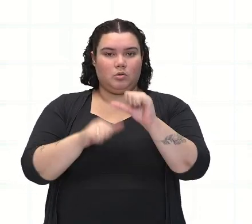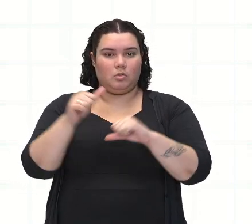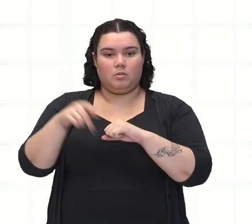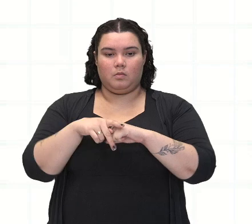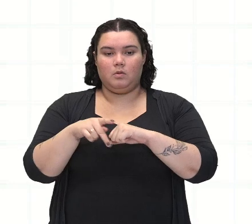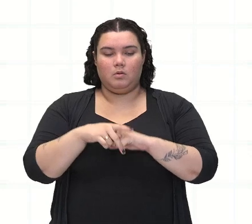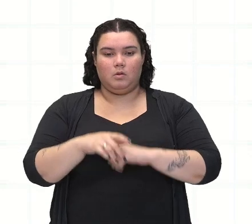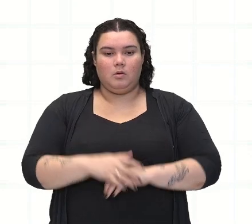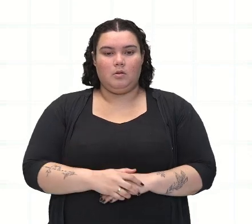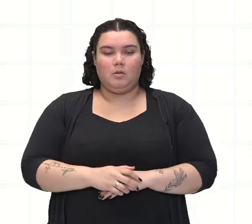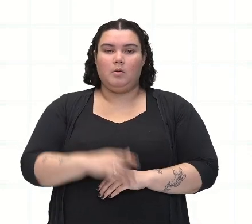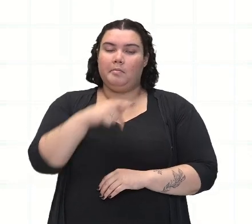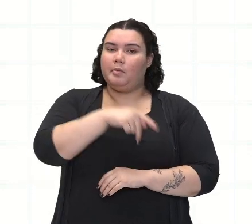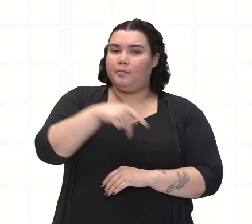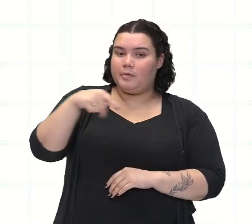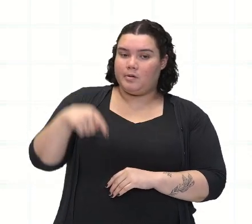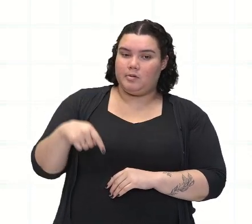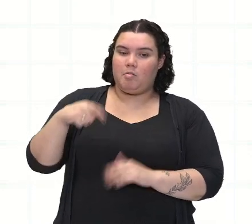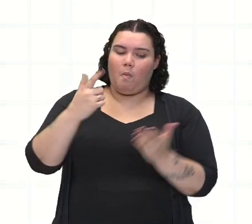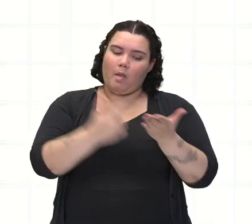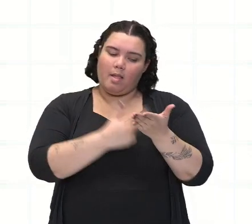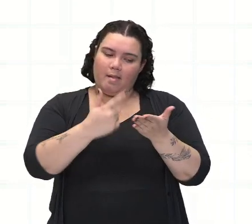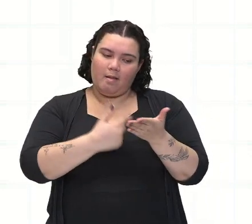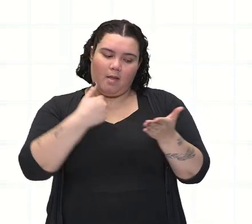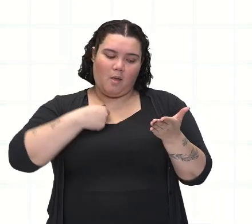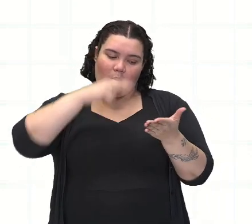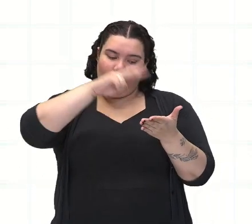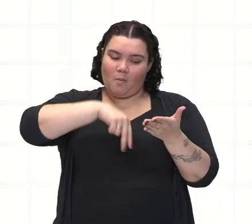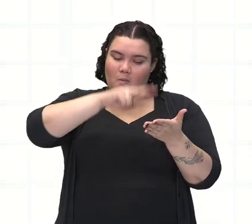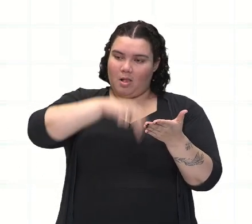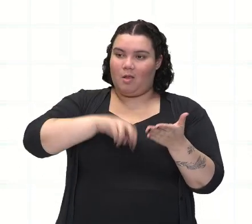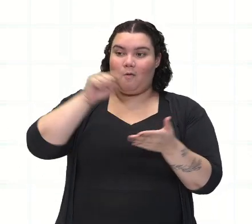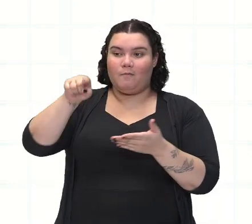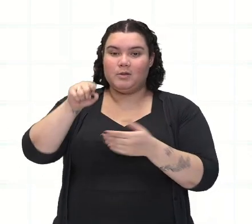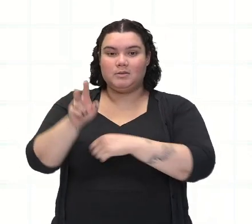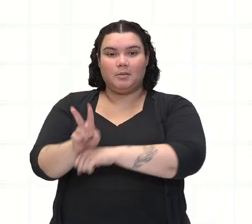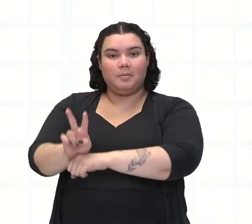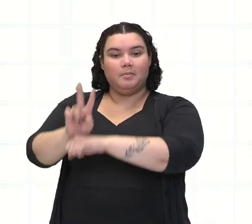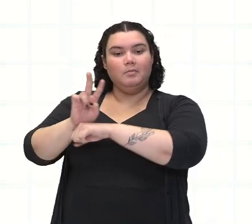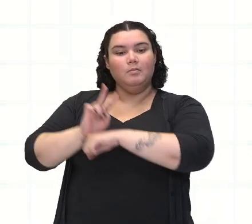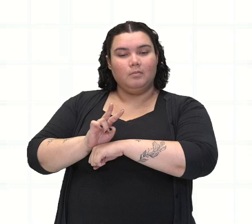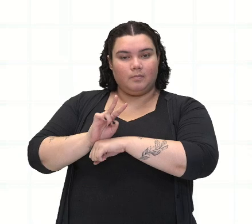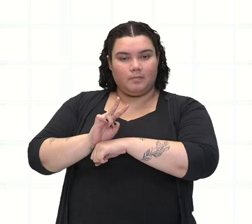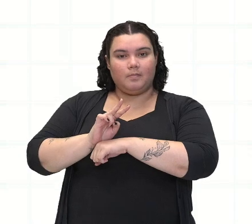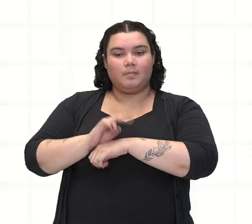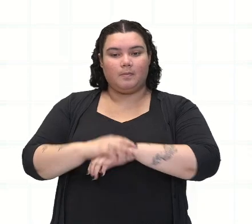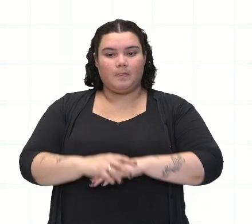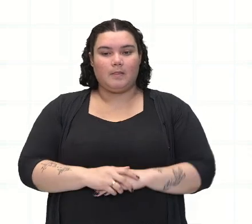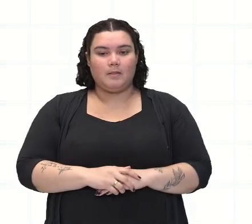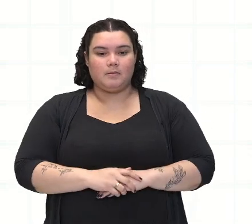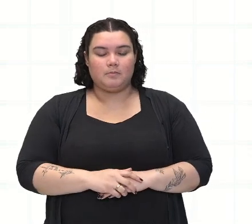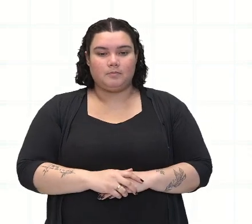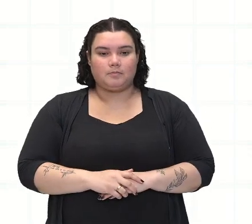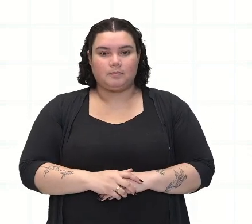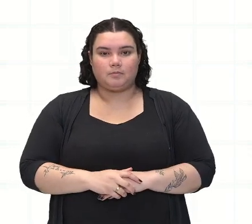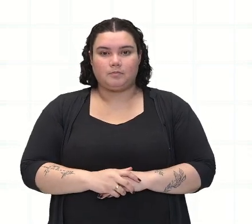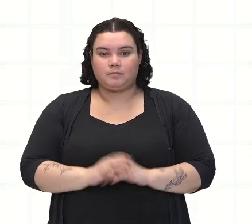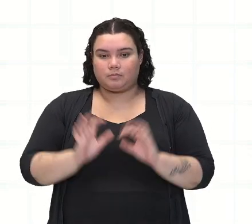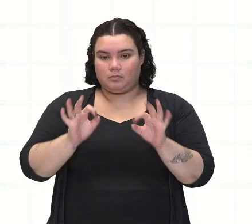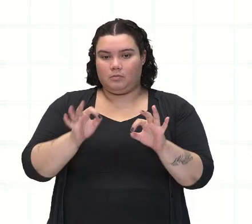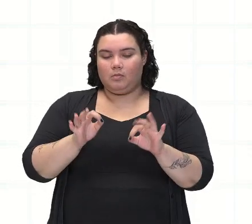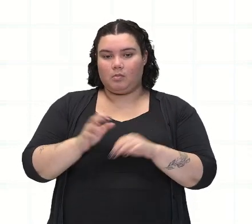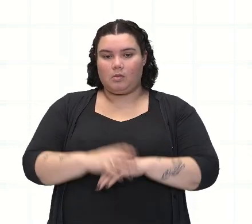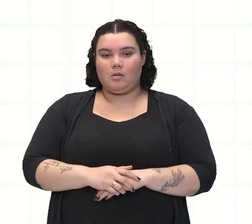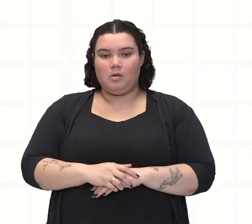né? Professora, eu li o livro, o qual você me emprestou. Então,